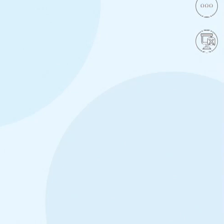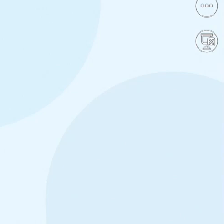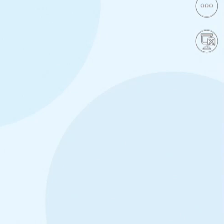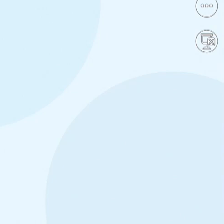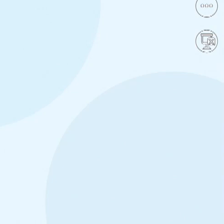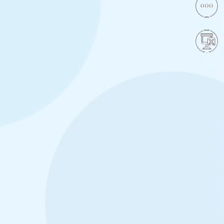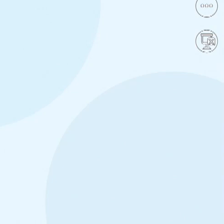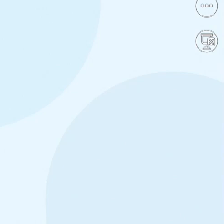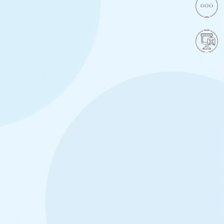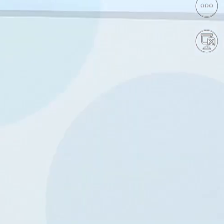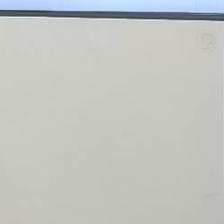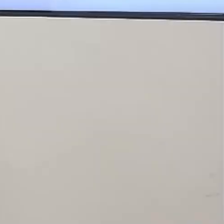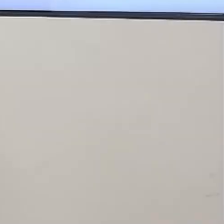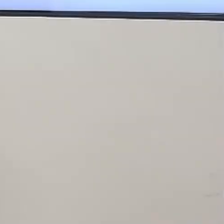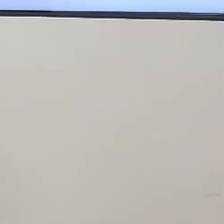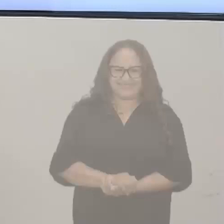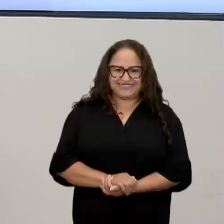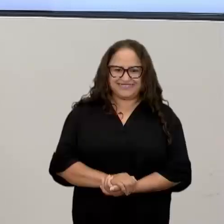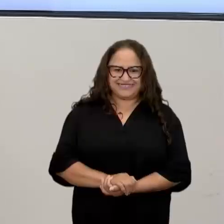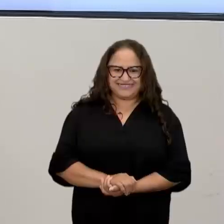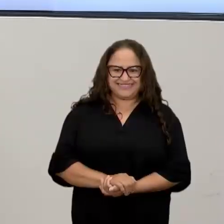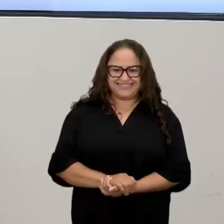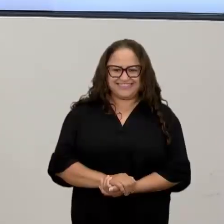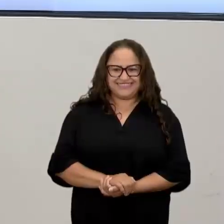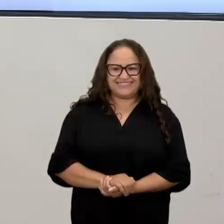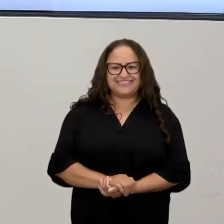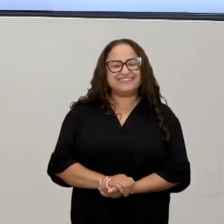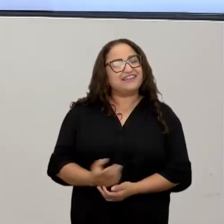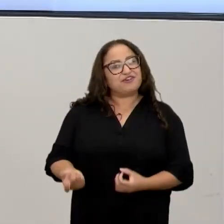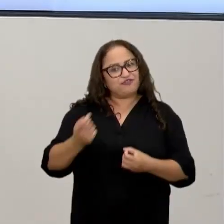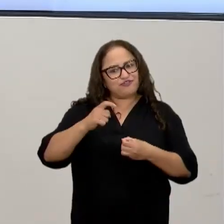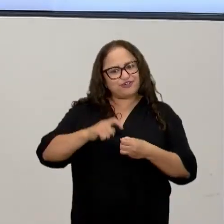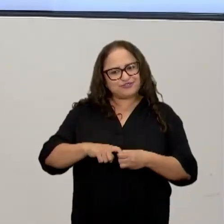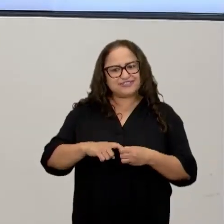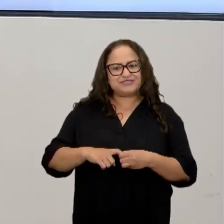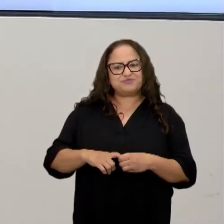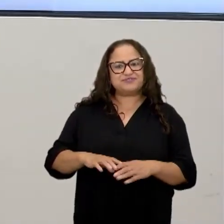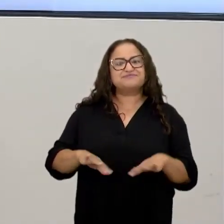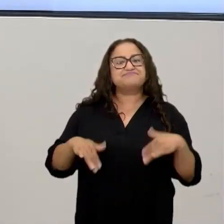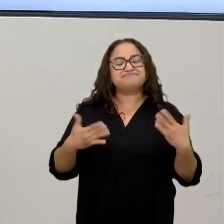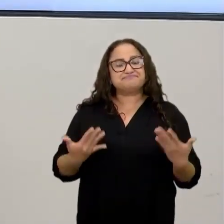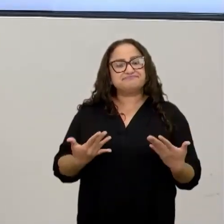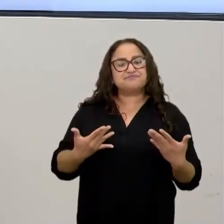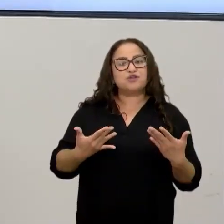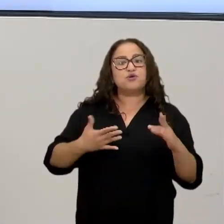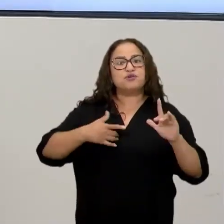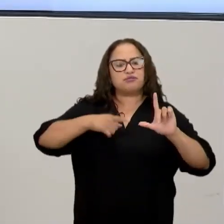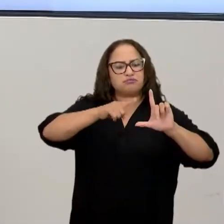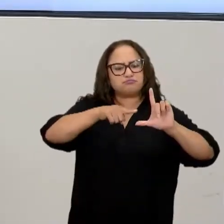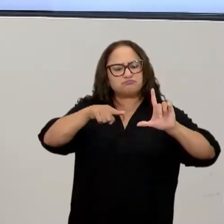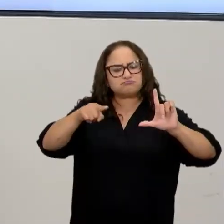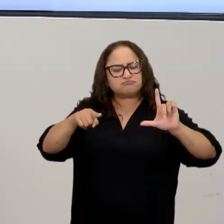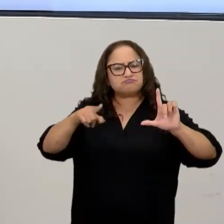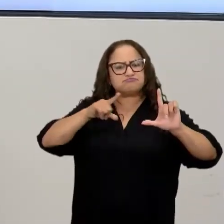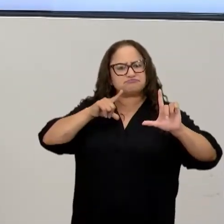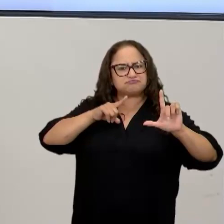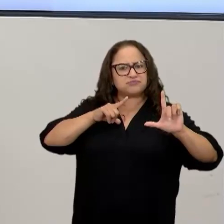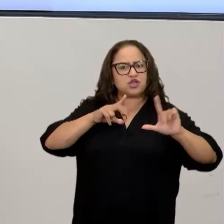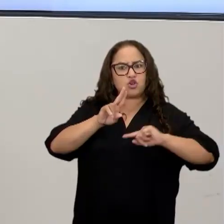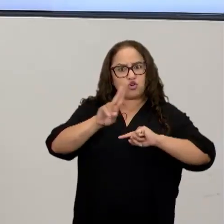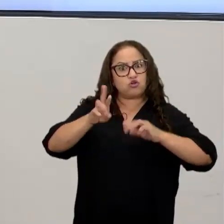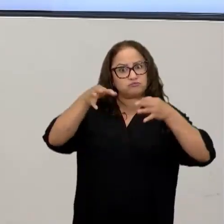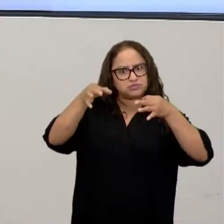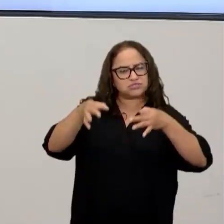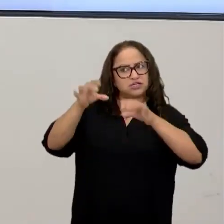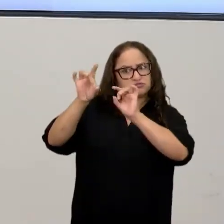E aí e voltamos aqui então os gráficos das funções Elas têm o nome